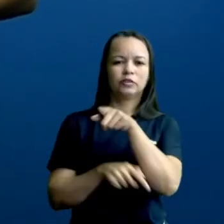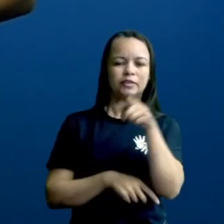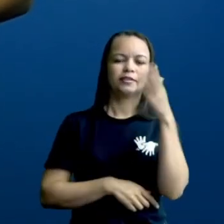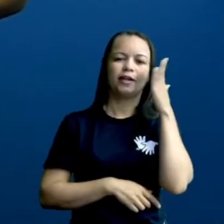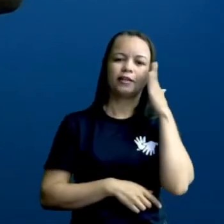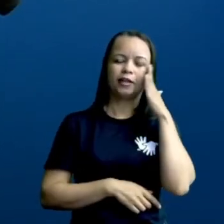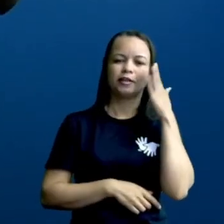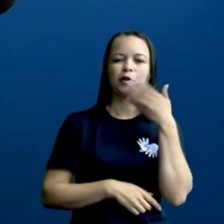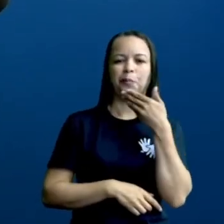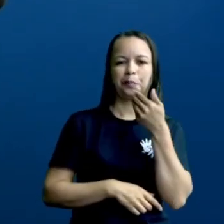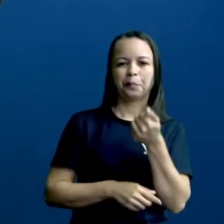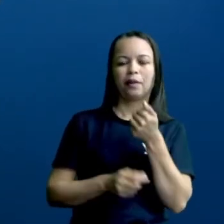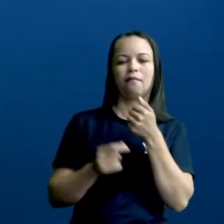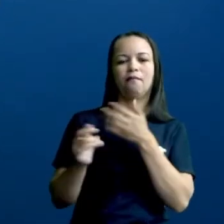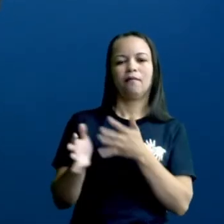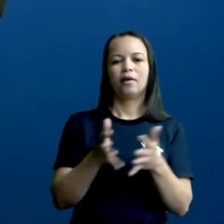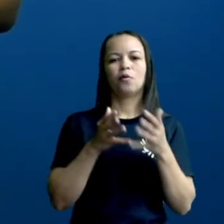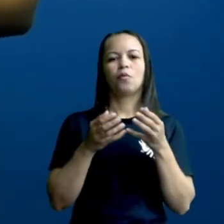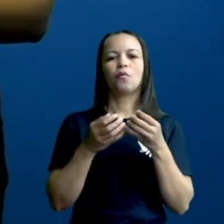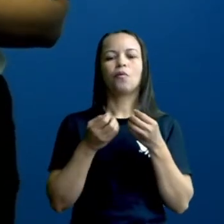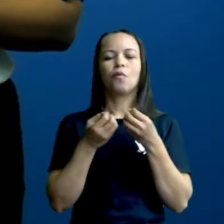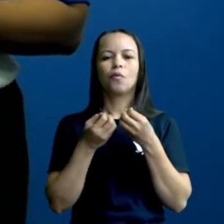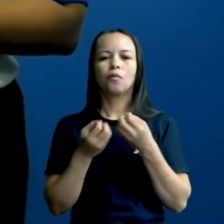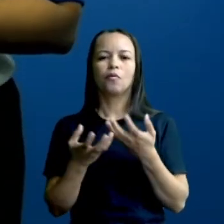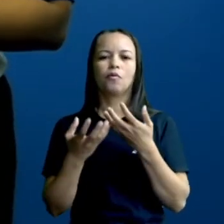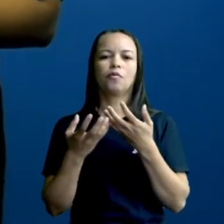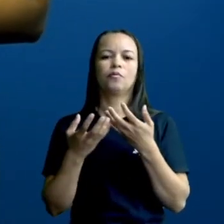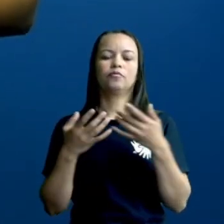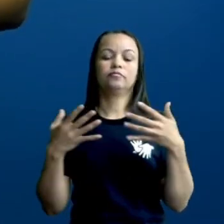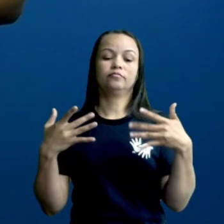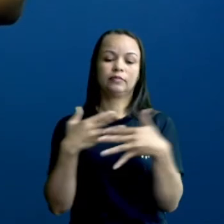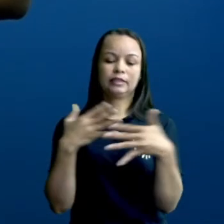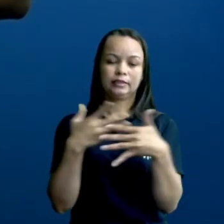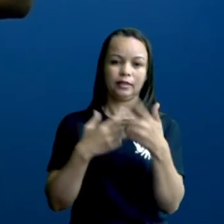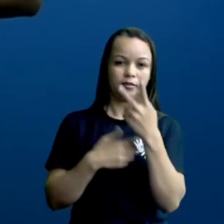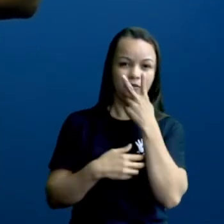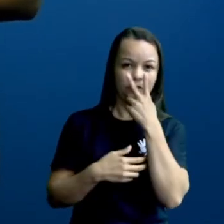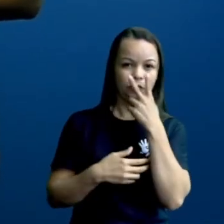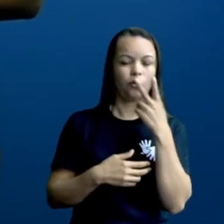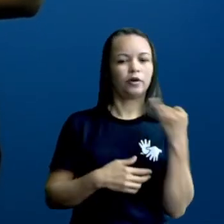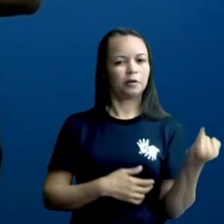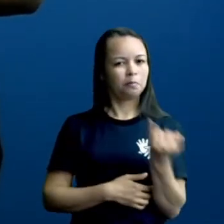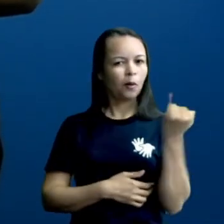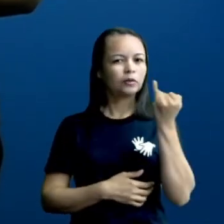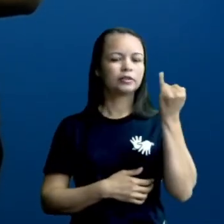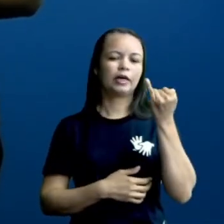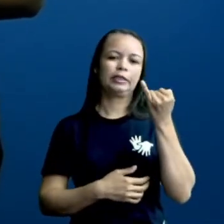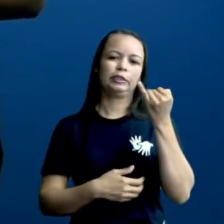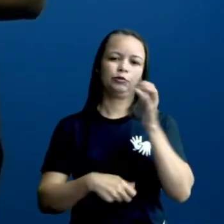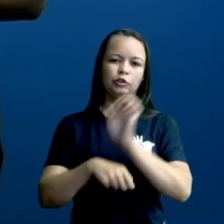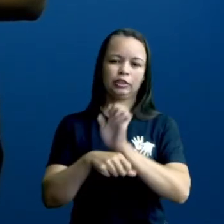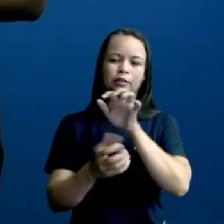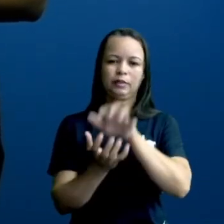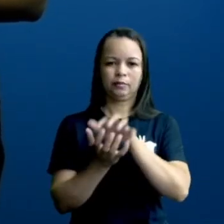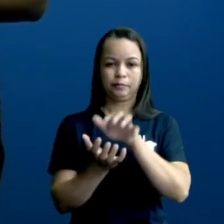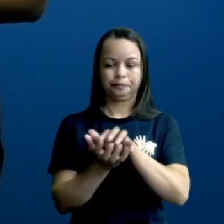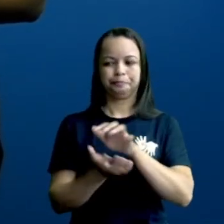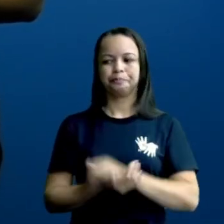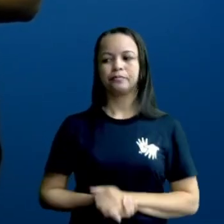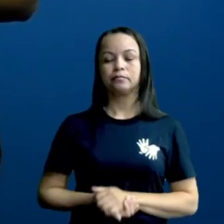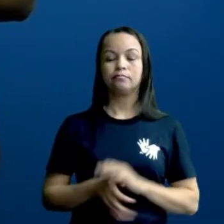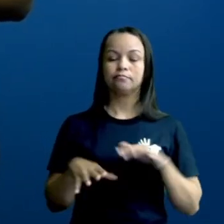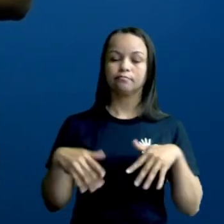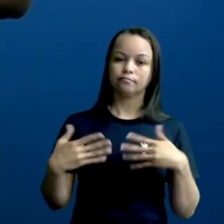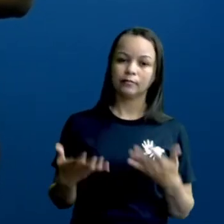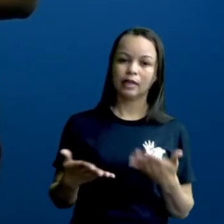Vitória de Santo Antão. Vitória de Santo Antão é uma potência aqui no estado de Pernambuco, certo? Então essa foi a nossa aula de hoje, eu